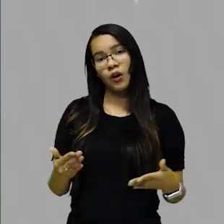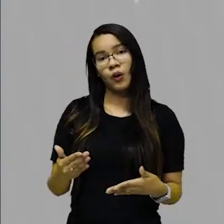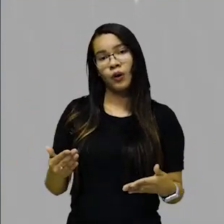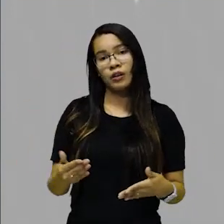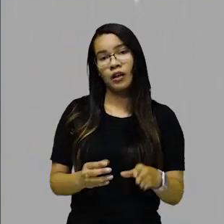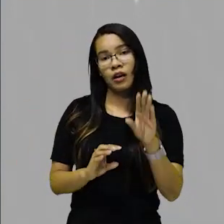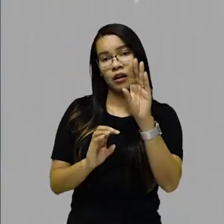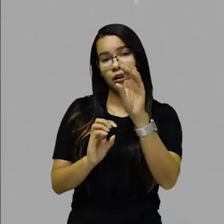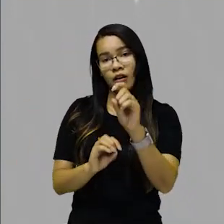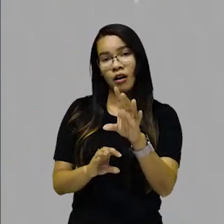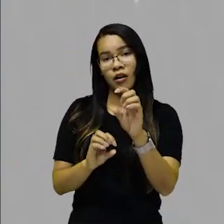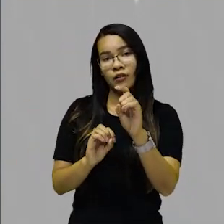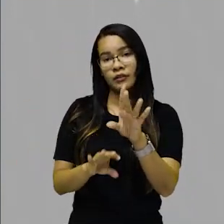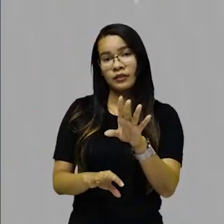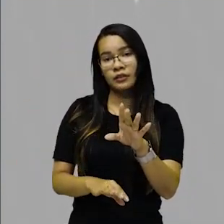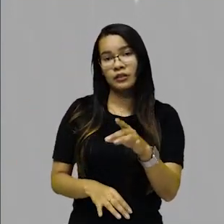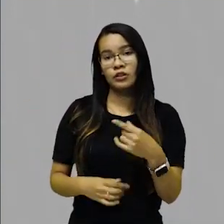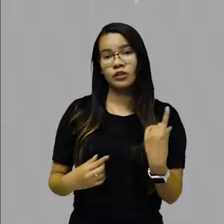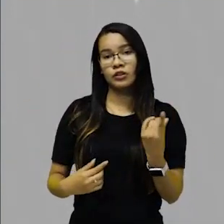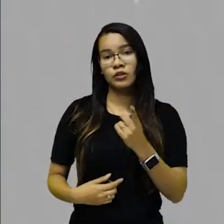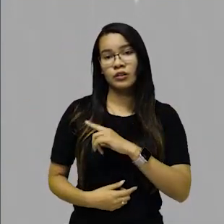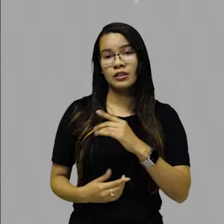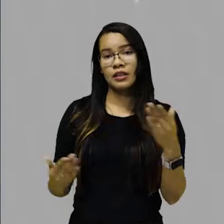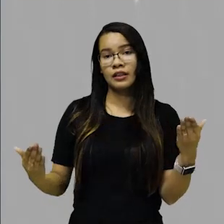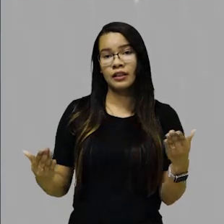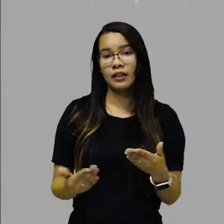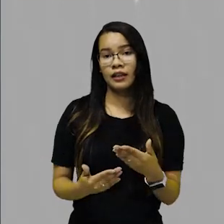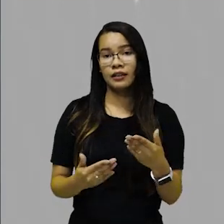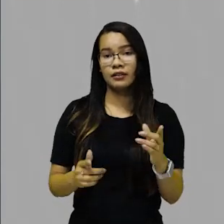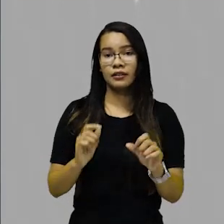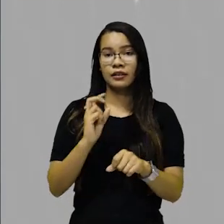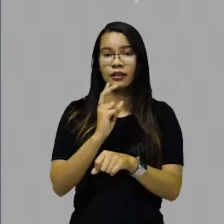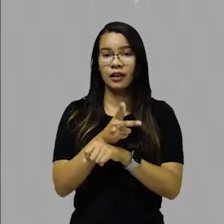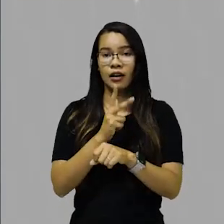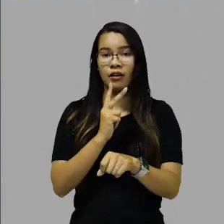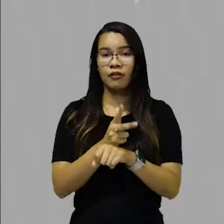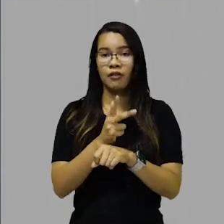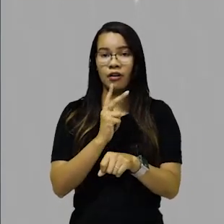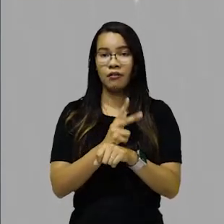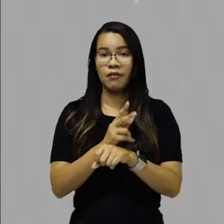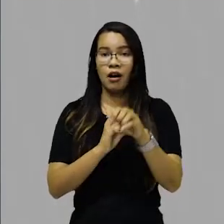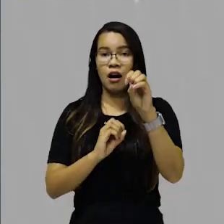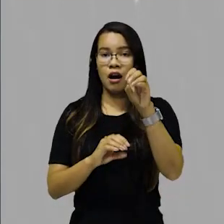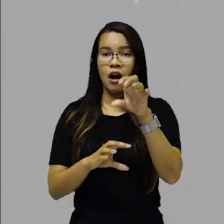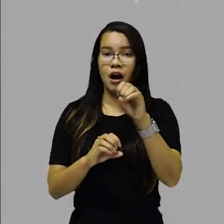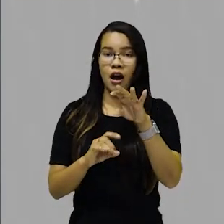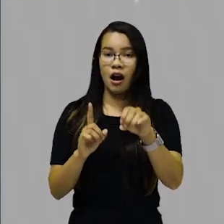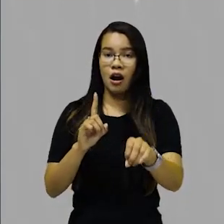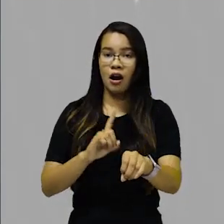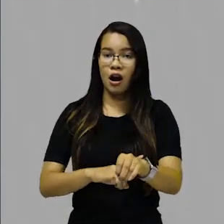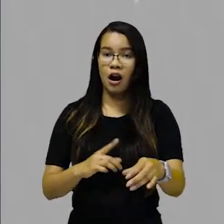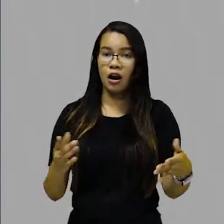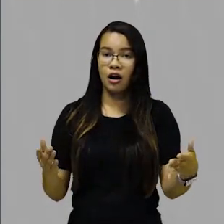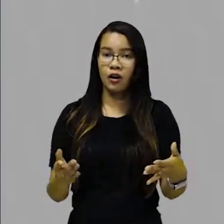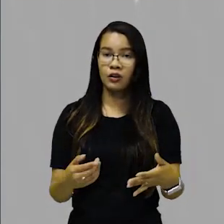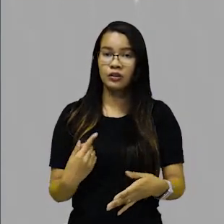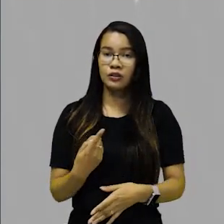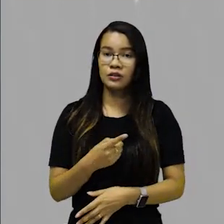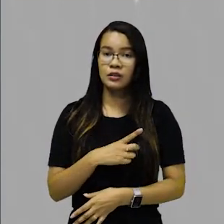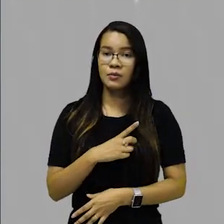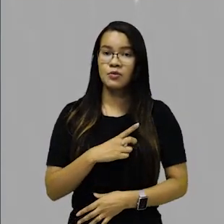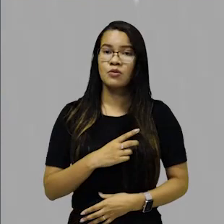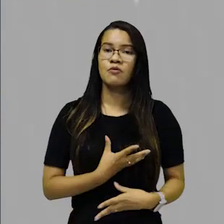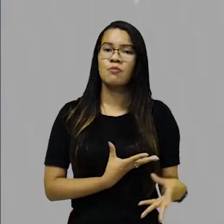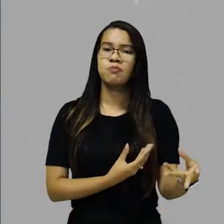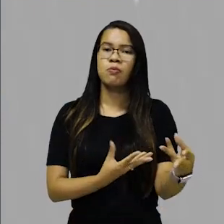aula, que nós estamos aqui no estúdio gravando essa aula, nesse exato momento, nós temos